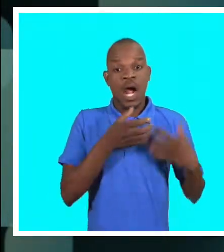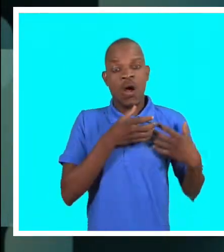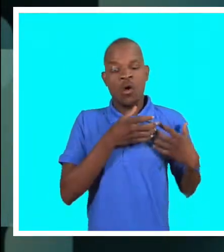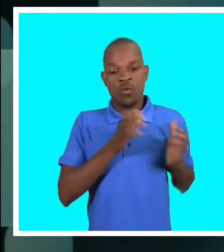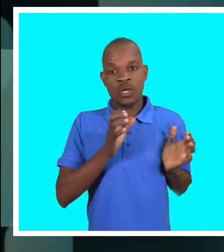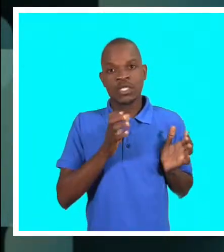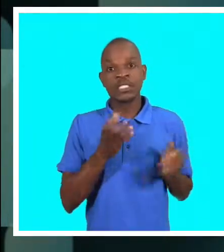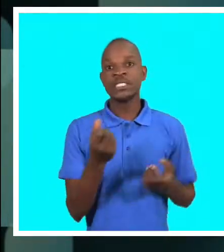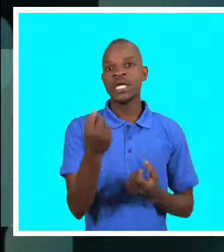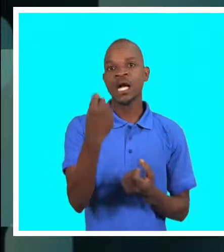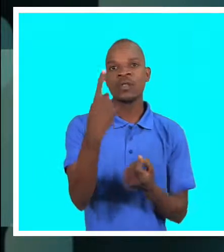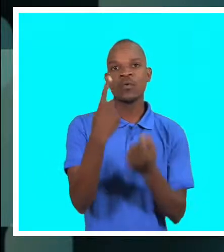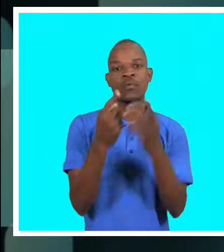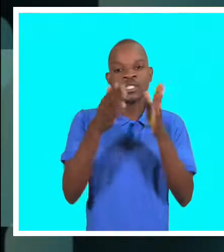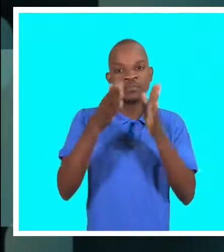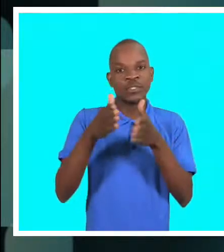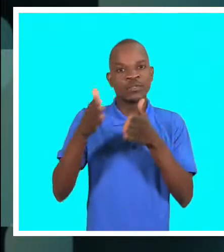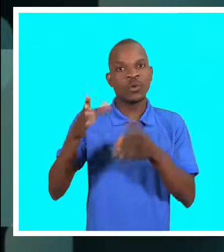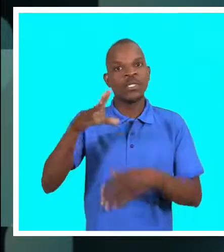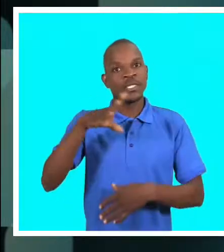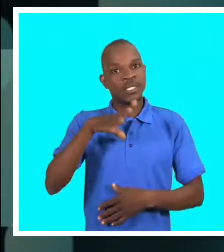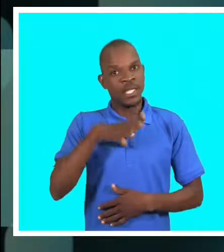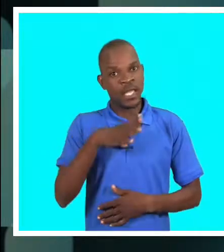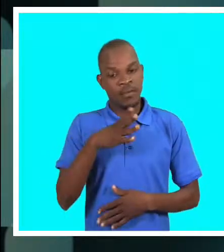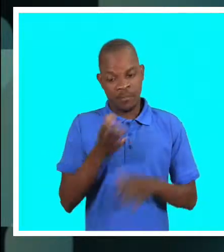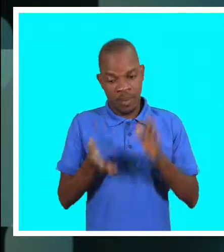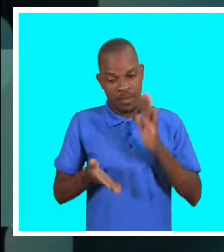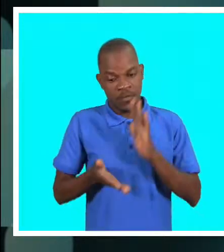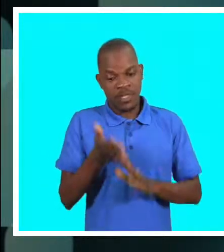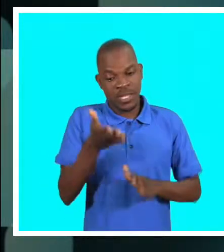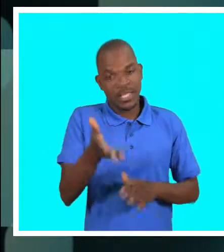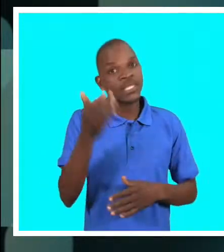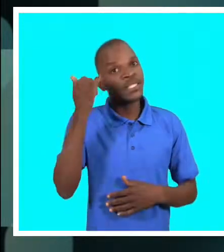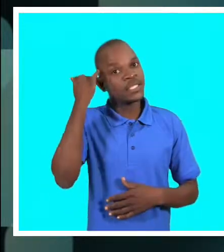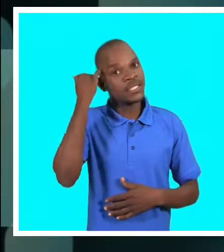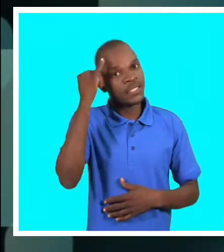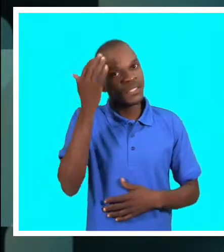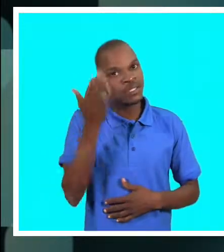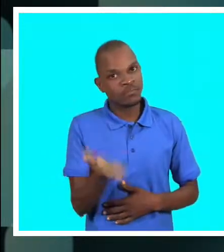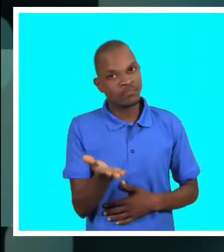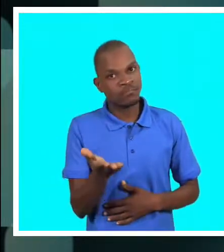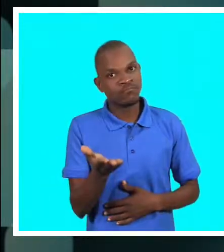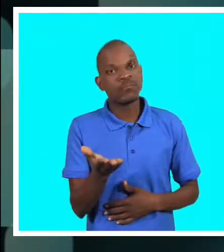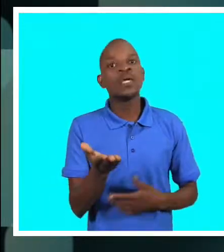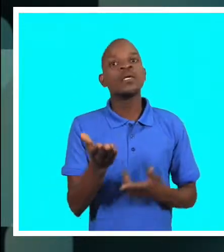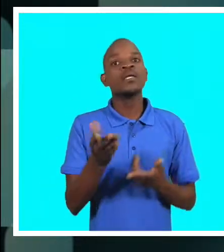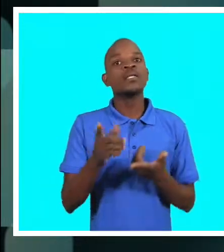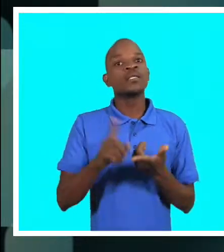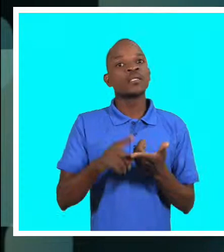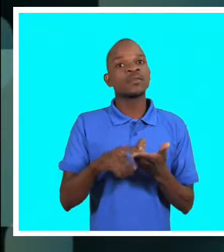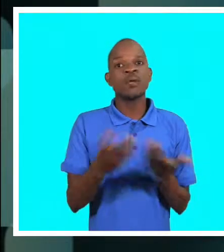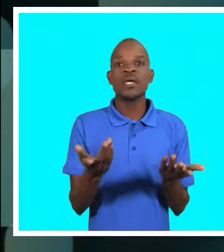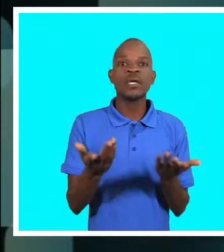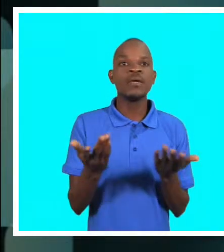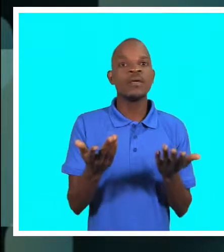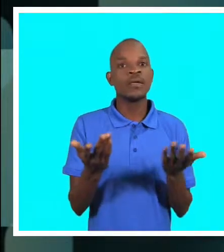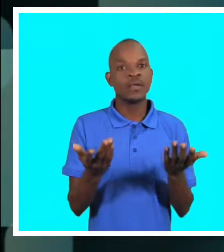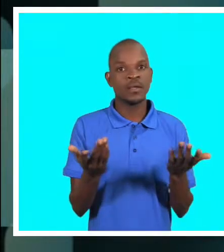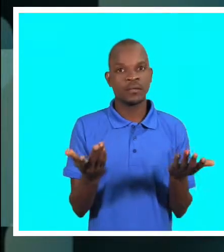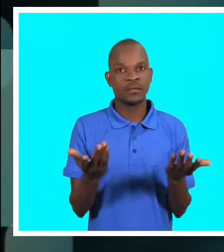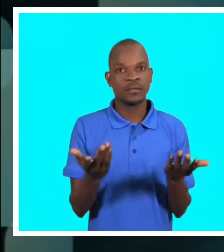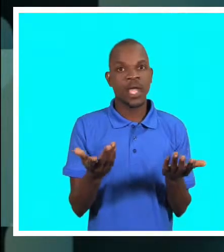A coragem que algumas pessoas têm tido Para dar esta iniciativa É